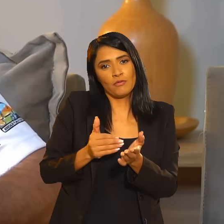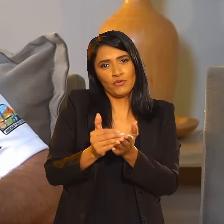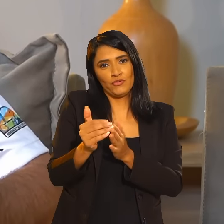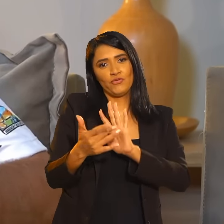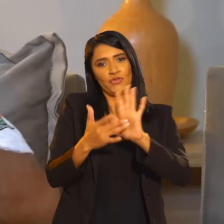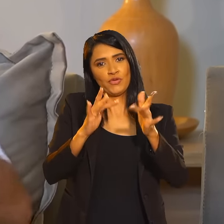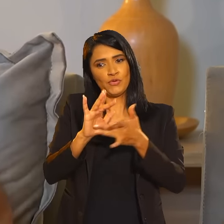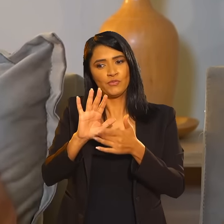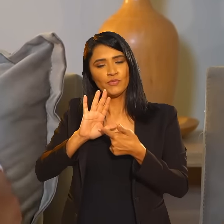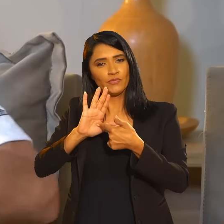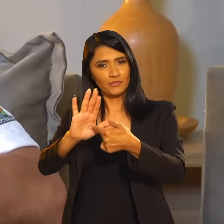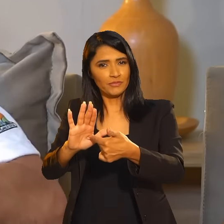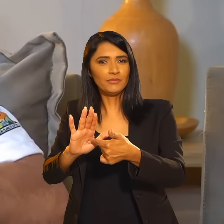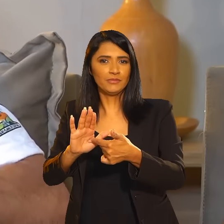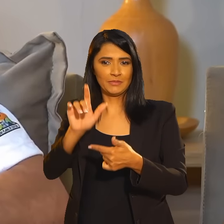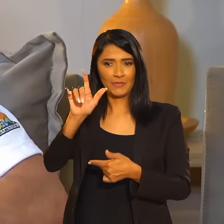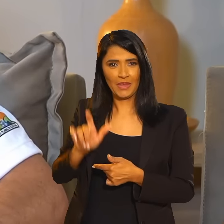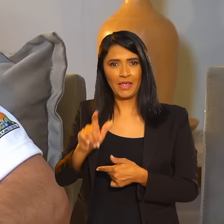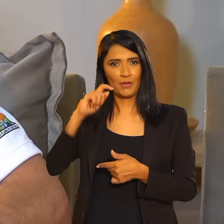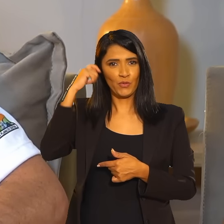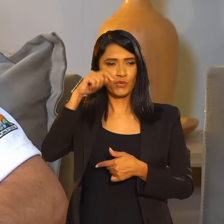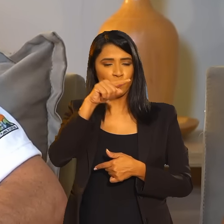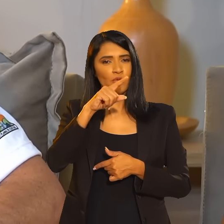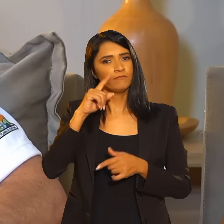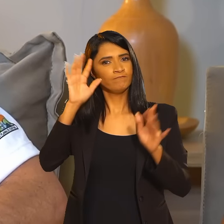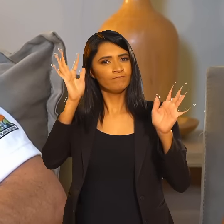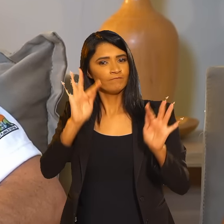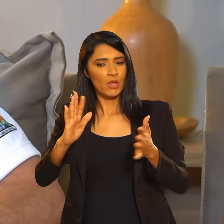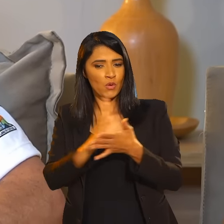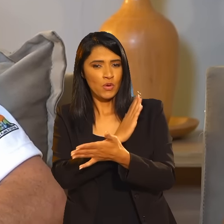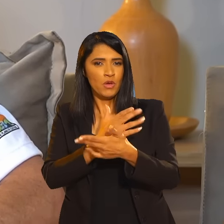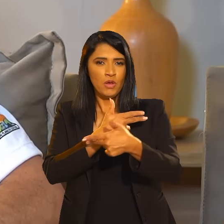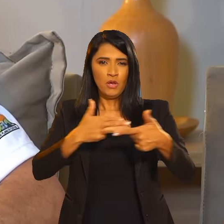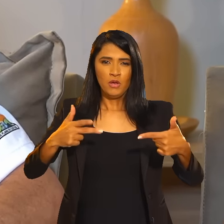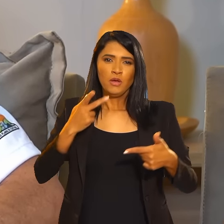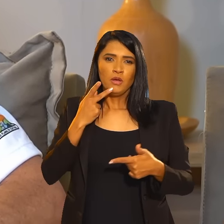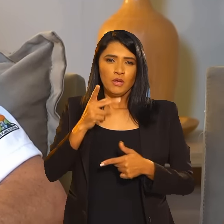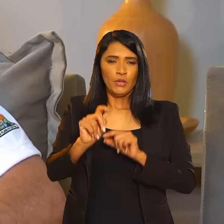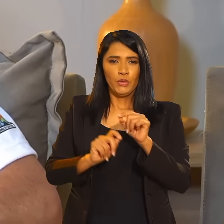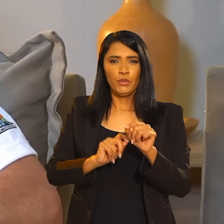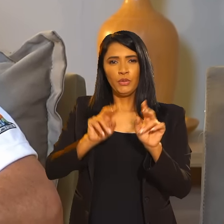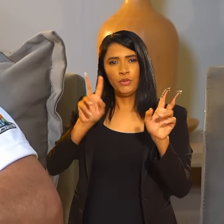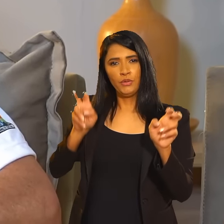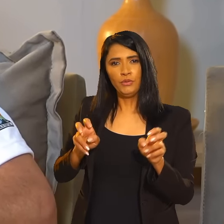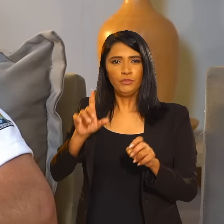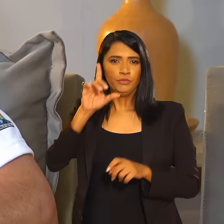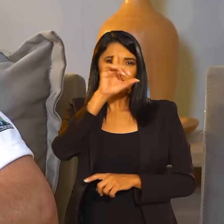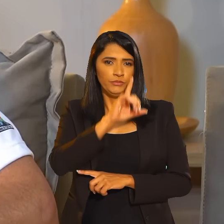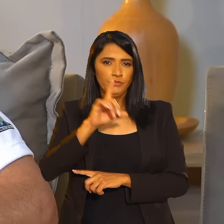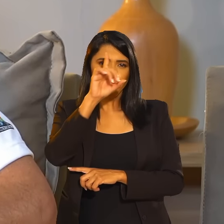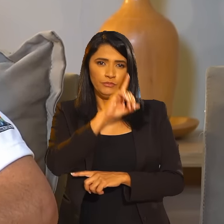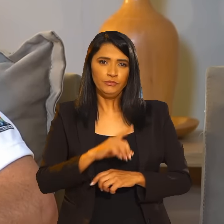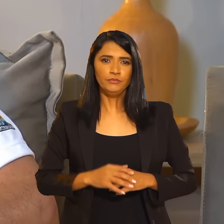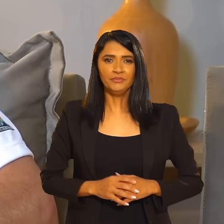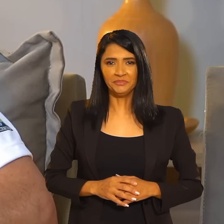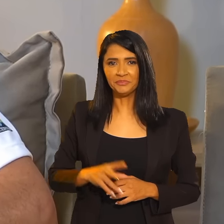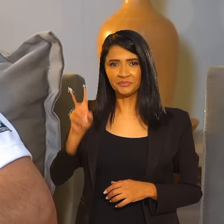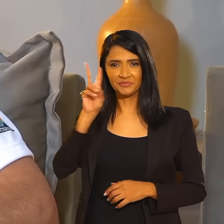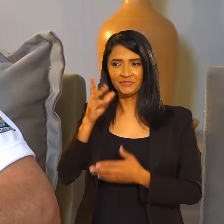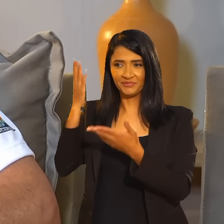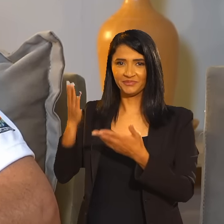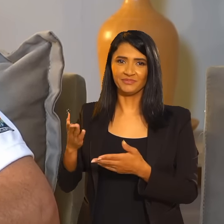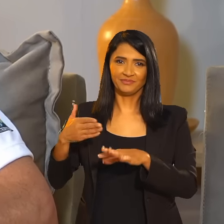ele começa a lançar ali. E o autor da lição foi feliz em dizer algumas coisas no que se refere ao domingo. O